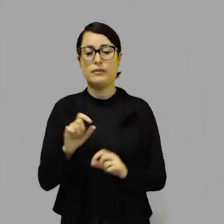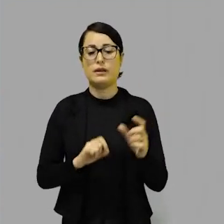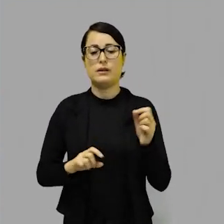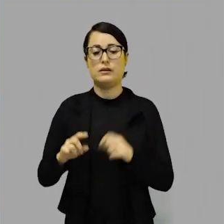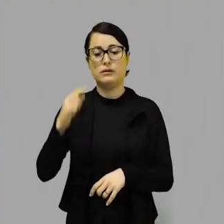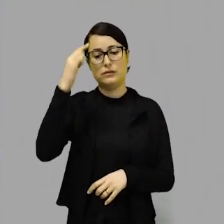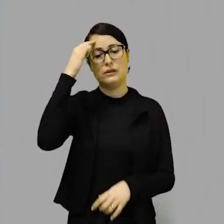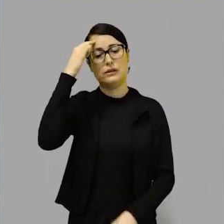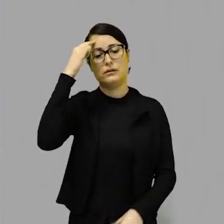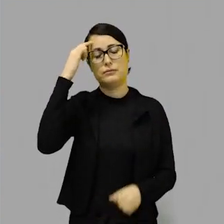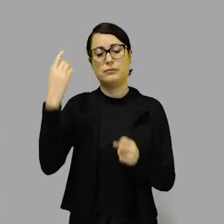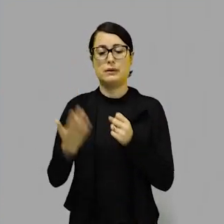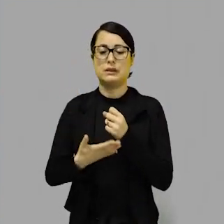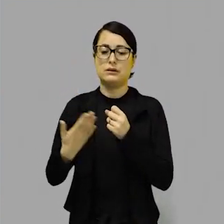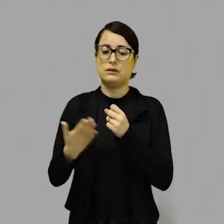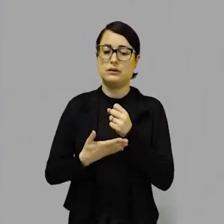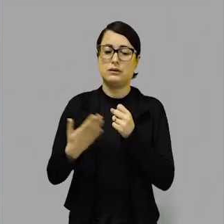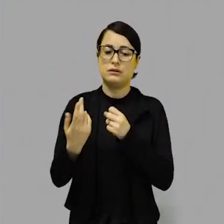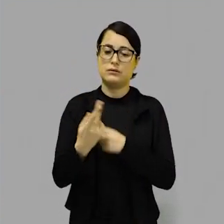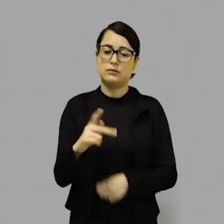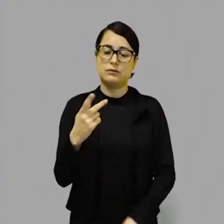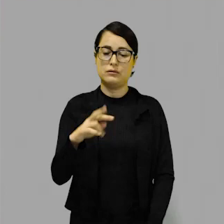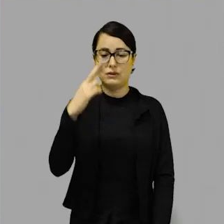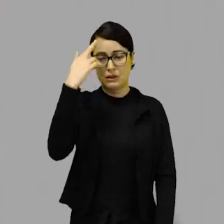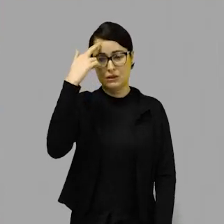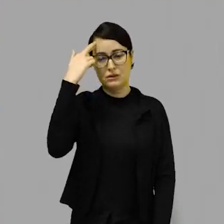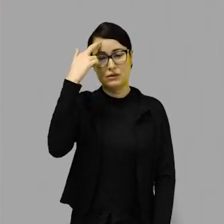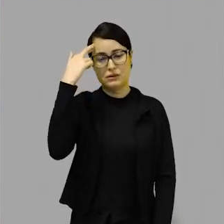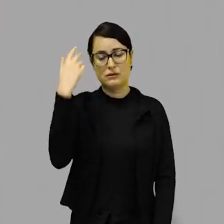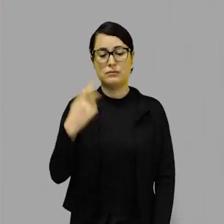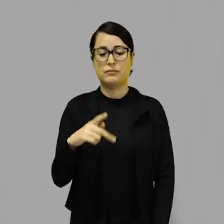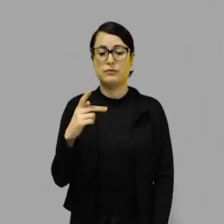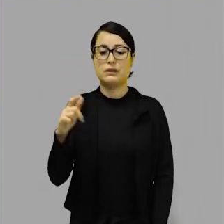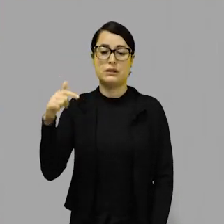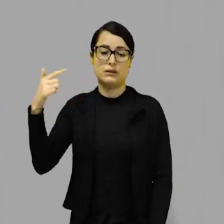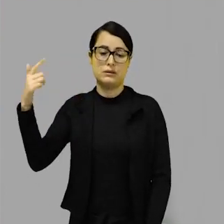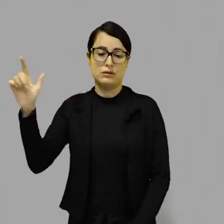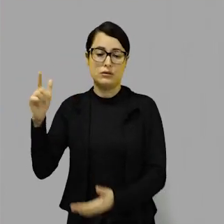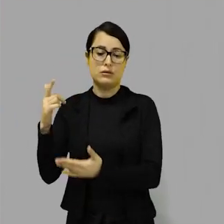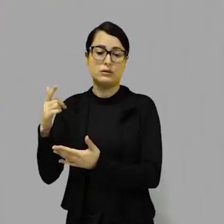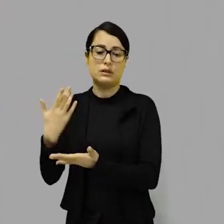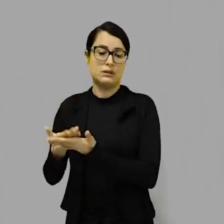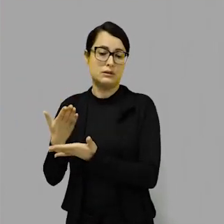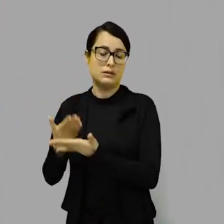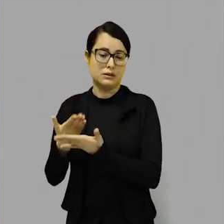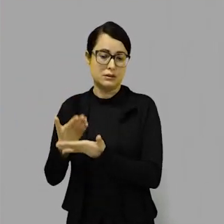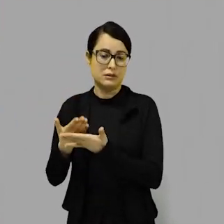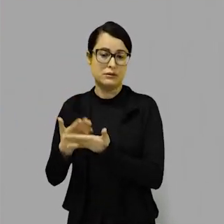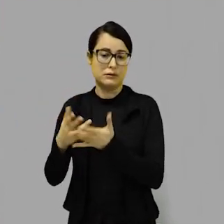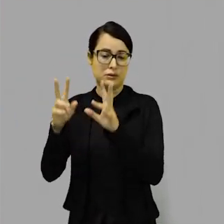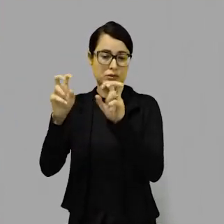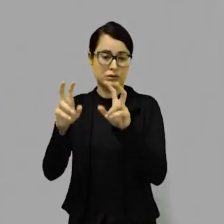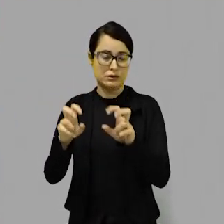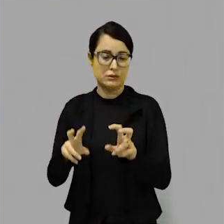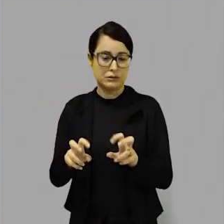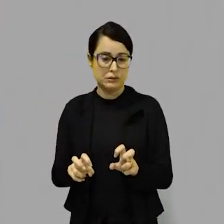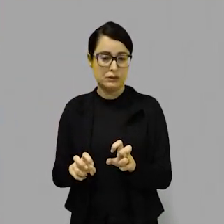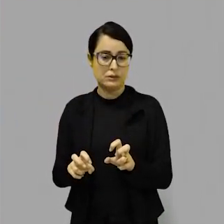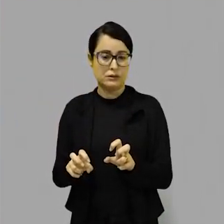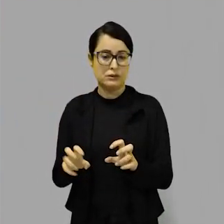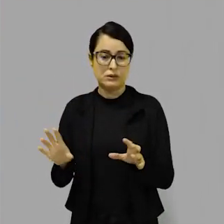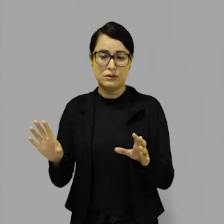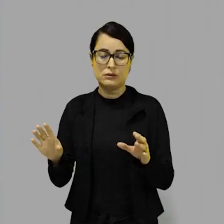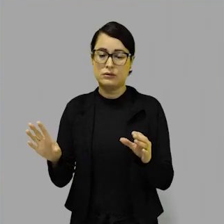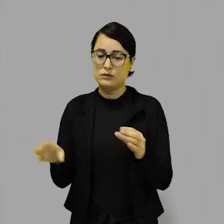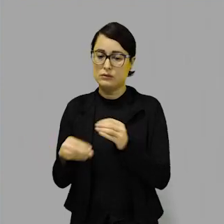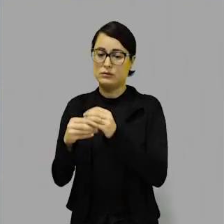raciocínio dele, para que a gente conheça um pouco do autor e nas outras aulas, quando a gente trabalhar os temas, a gente vai enquadrando